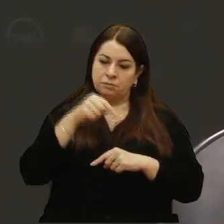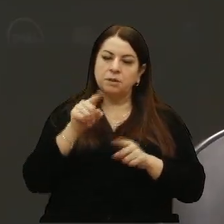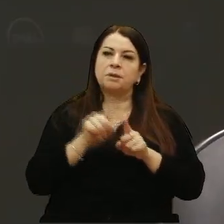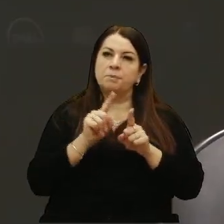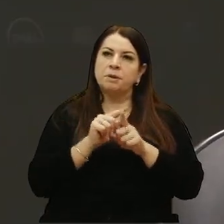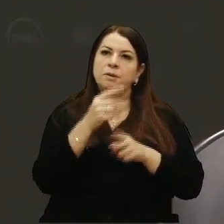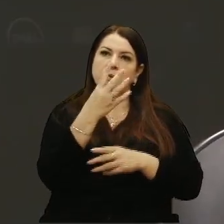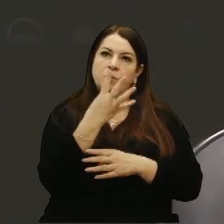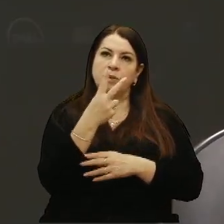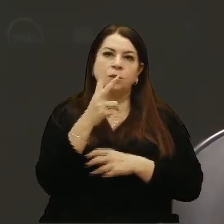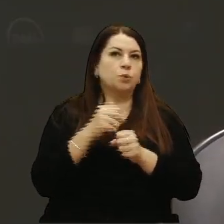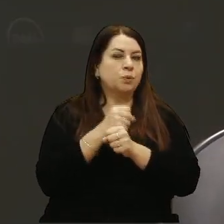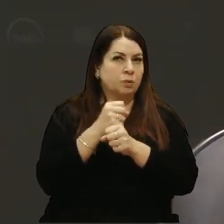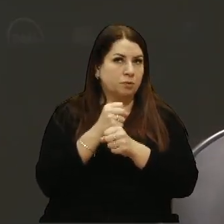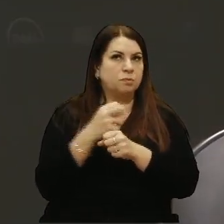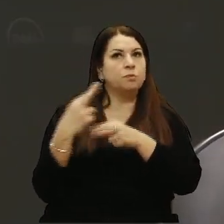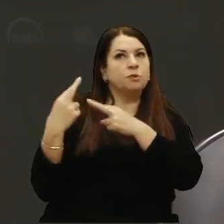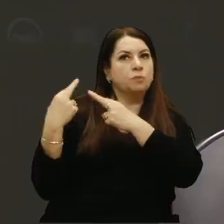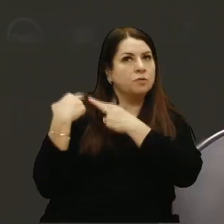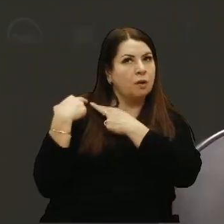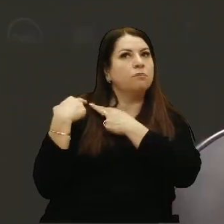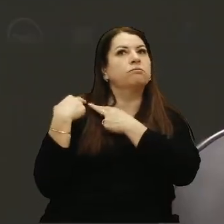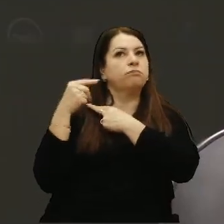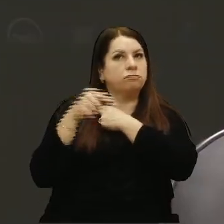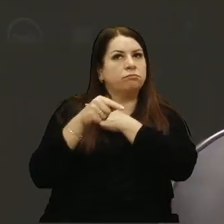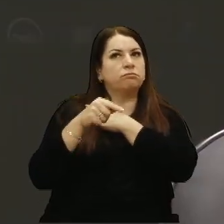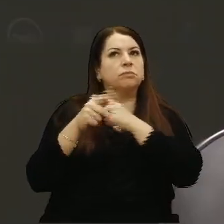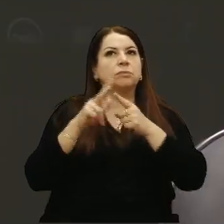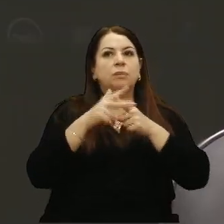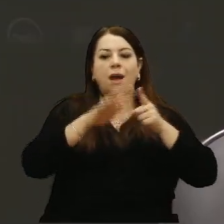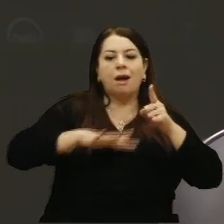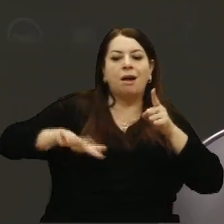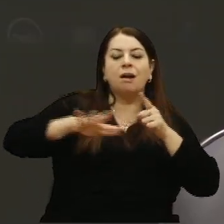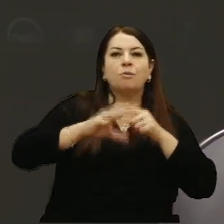por 42 anos foi responsável pela manutenção das árvores de Porto